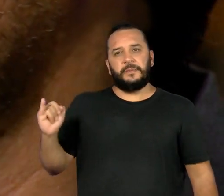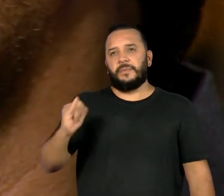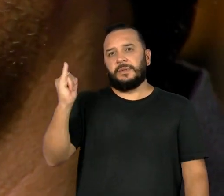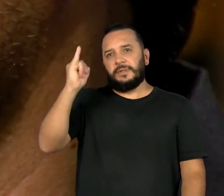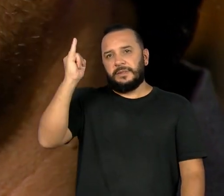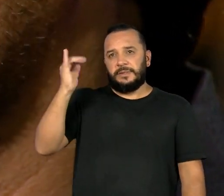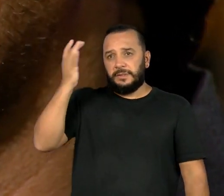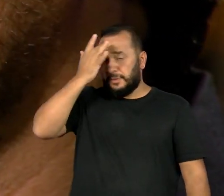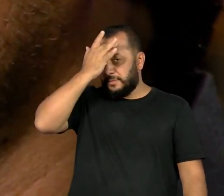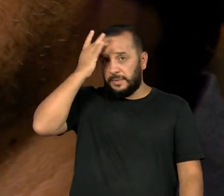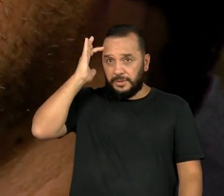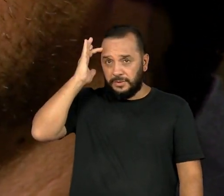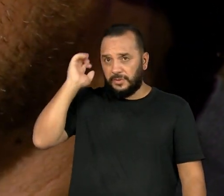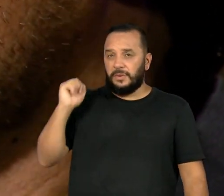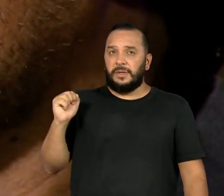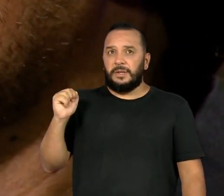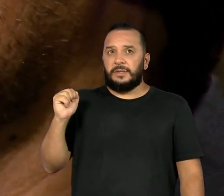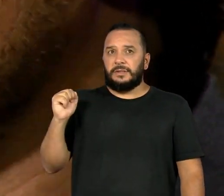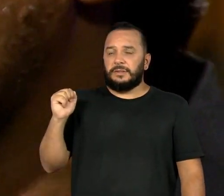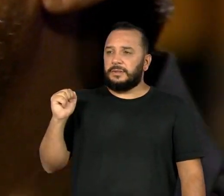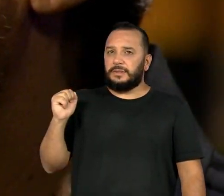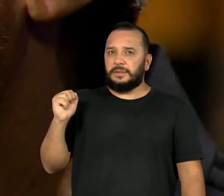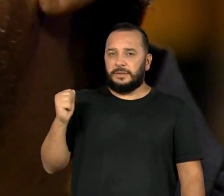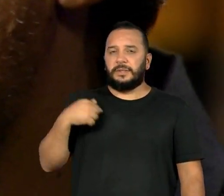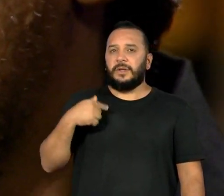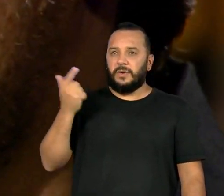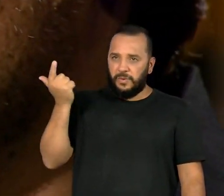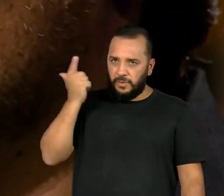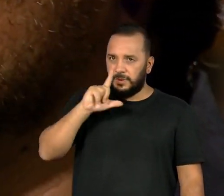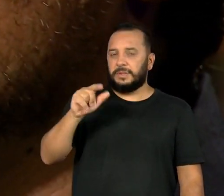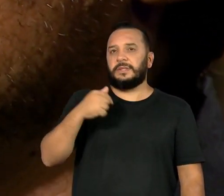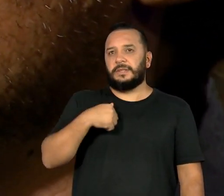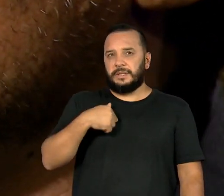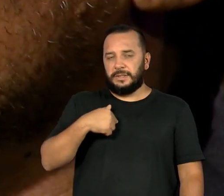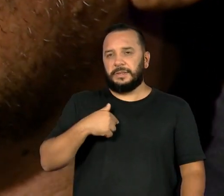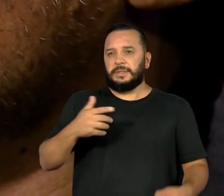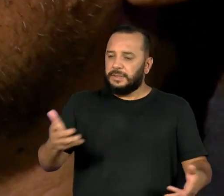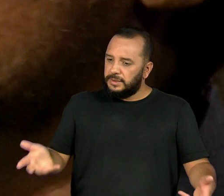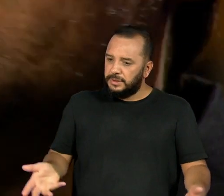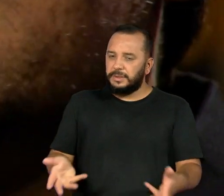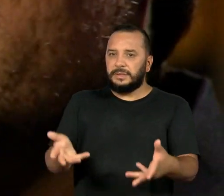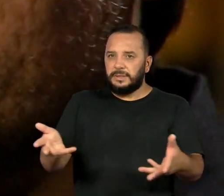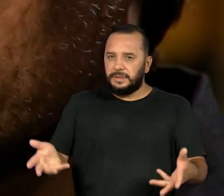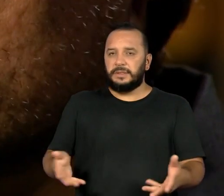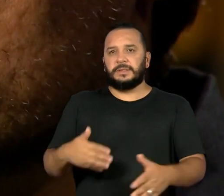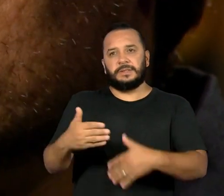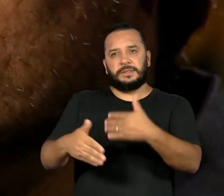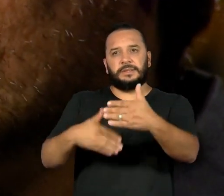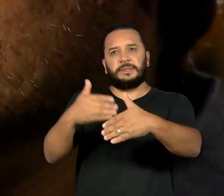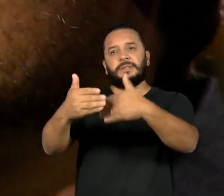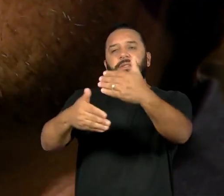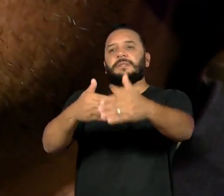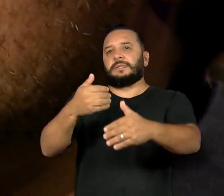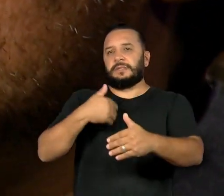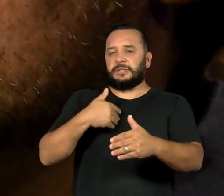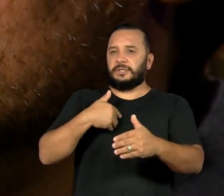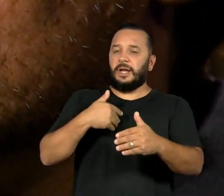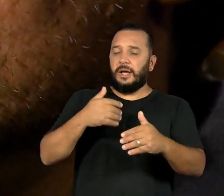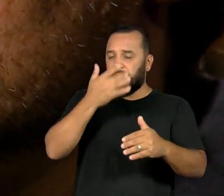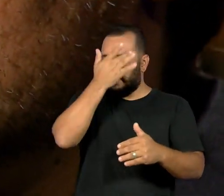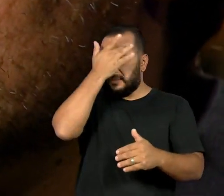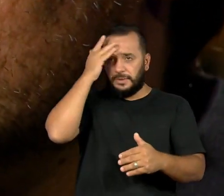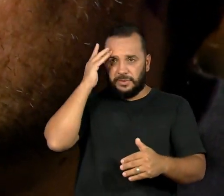de pessoas que conseguiram empurrar a fronteira serem visíveis e